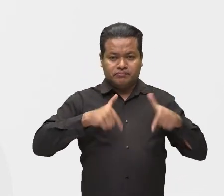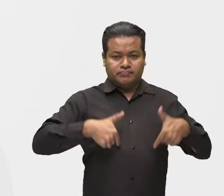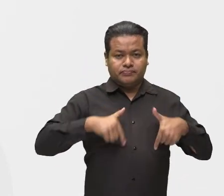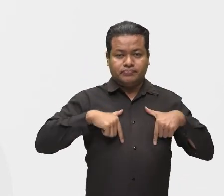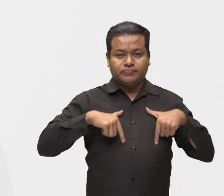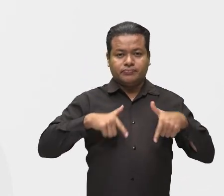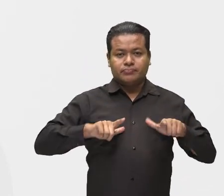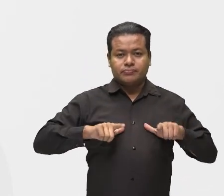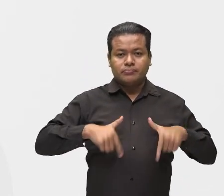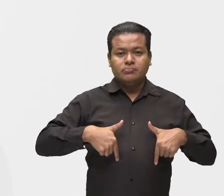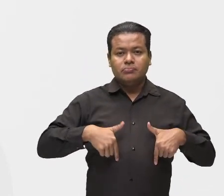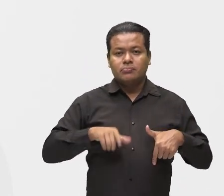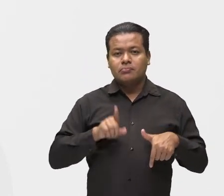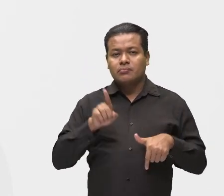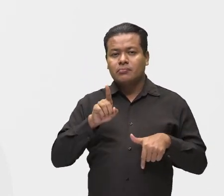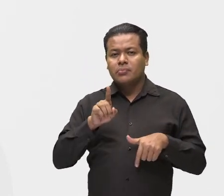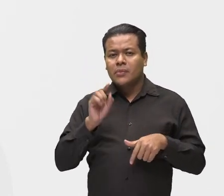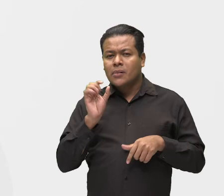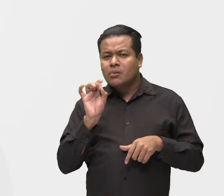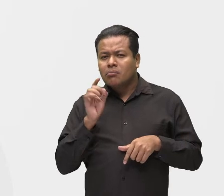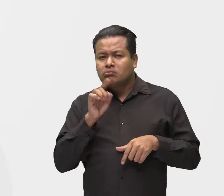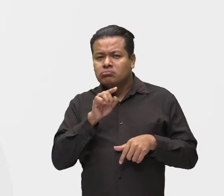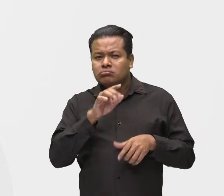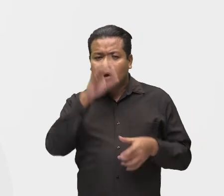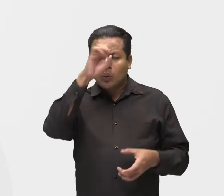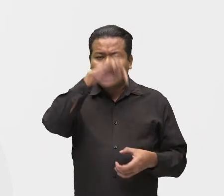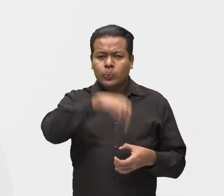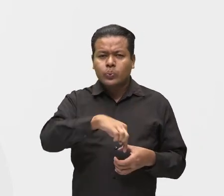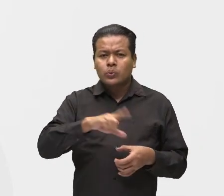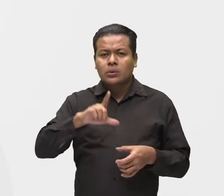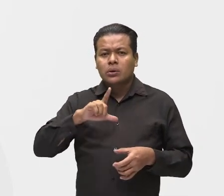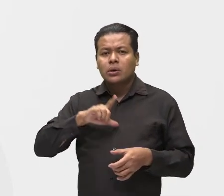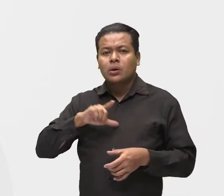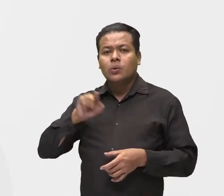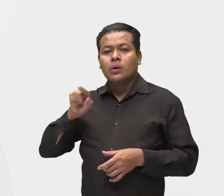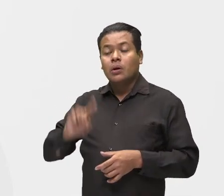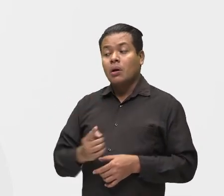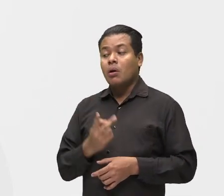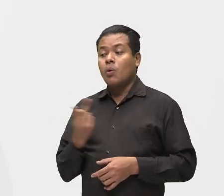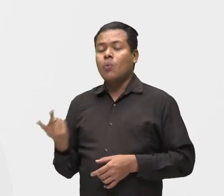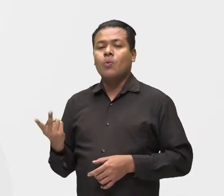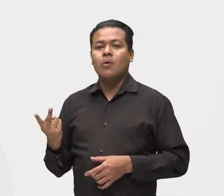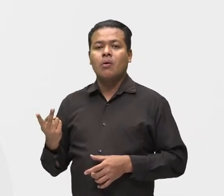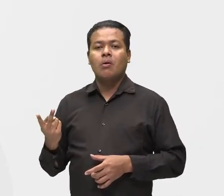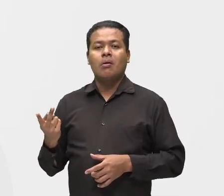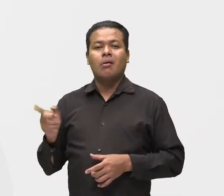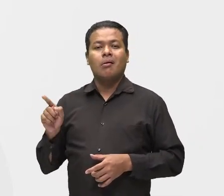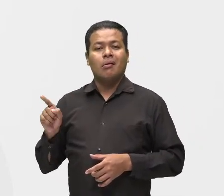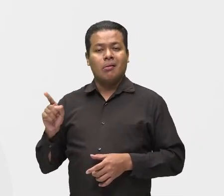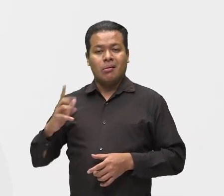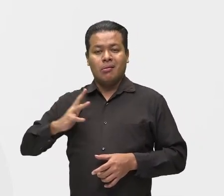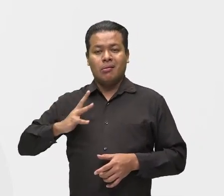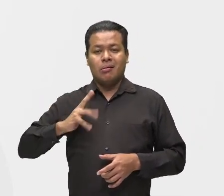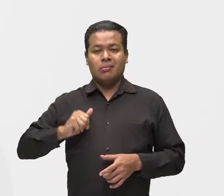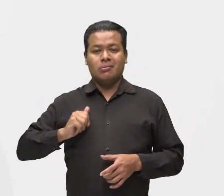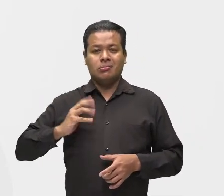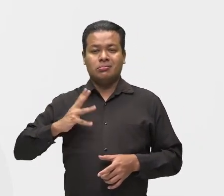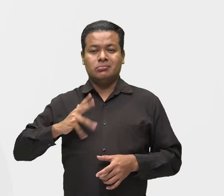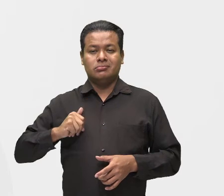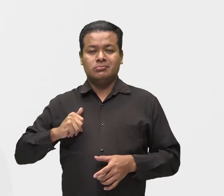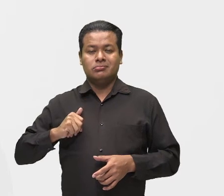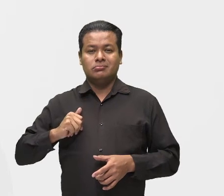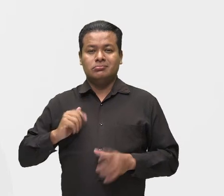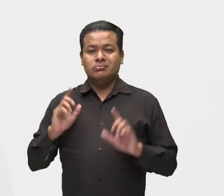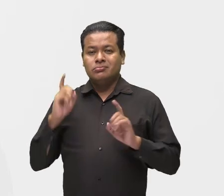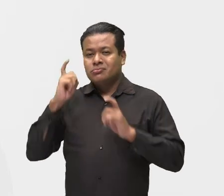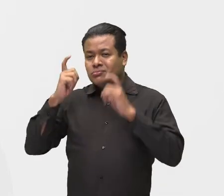gente tem só um mísselzinho ali, né? E do outro lado, a gente tem o lado palestino, né? Onde eles estão